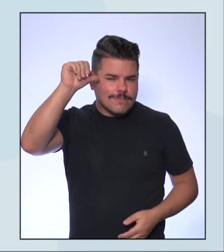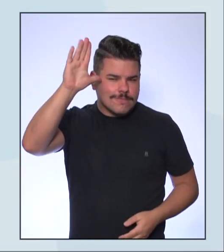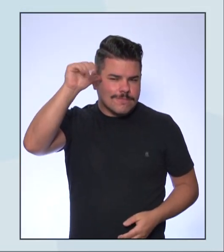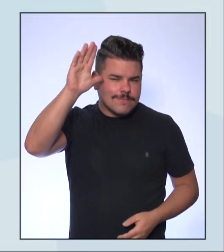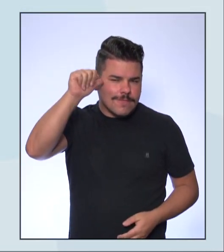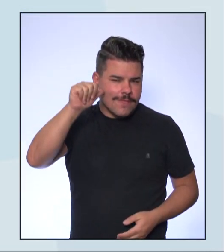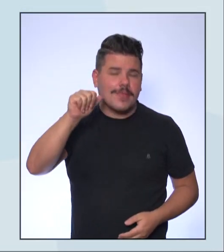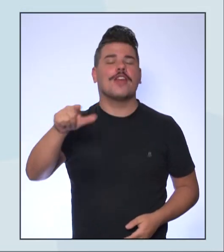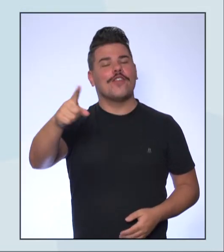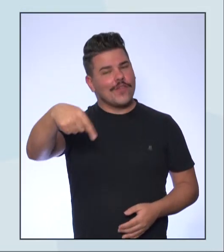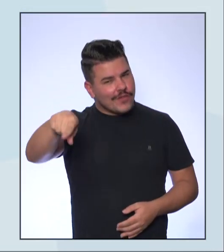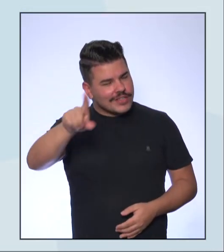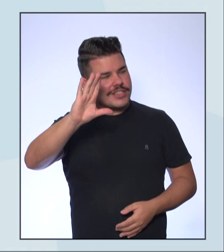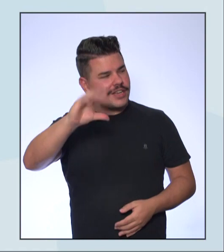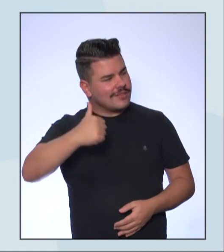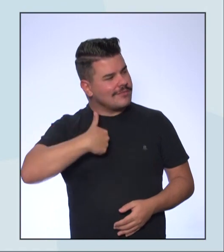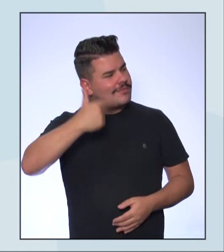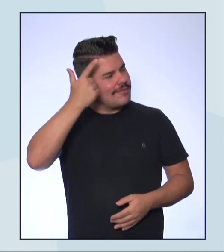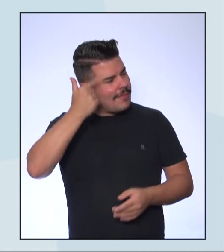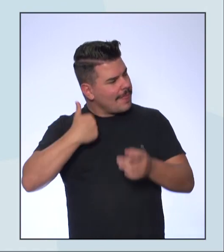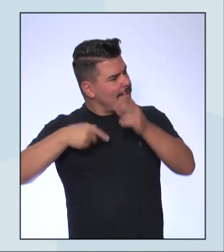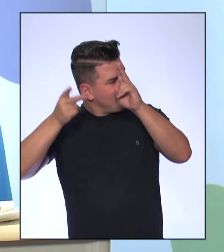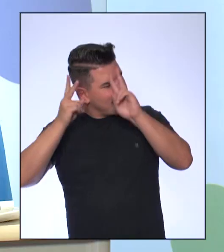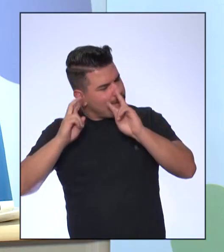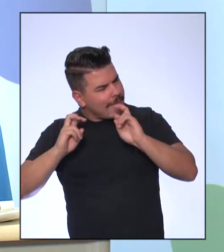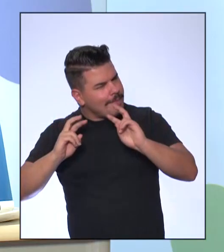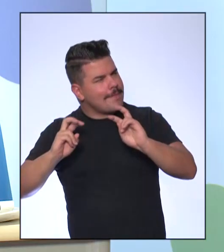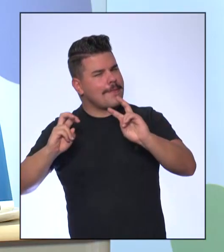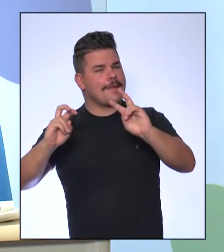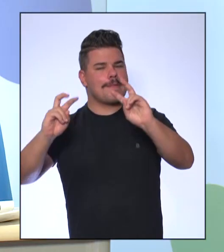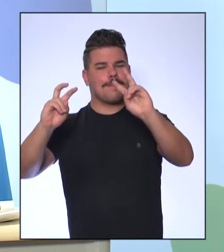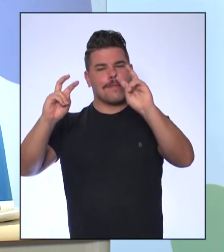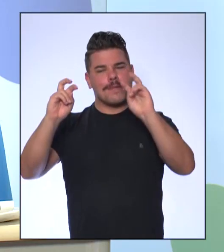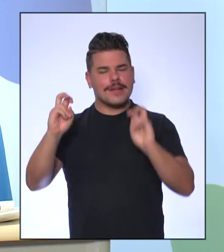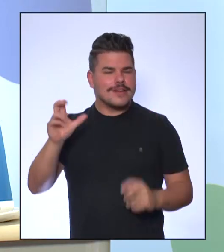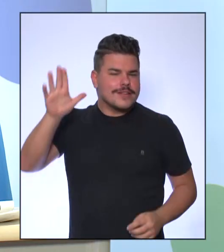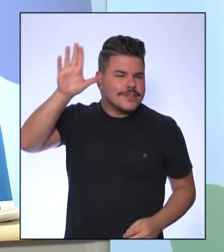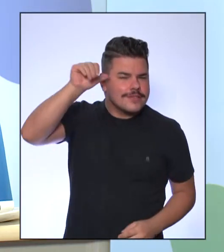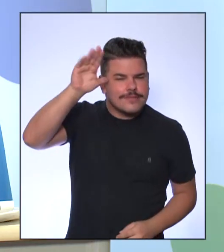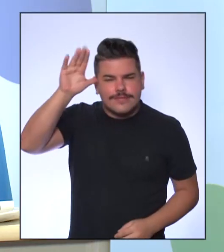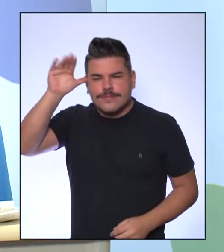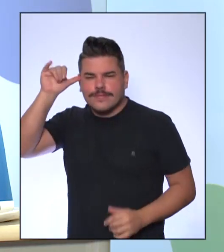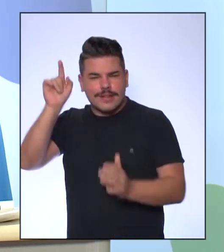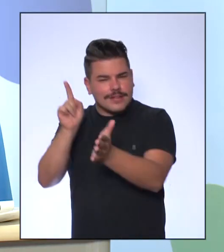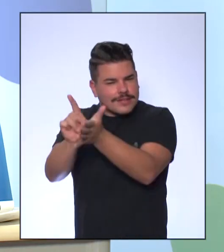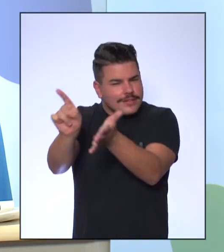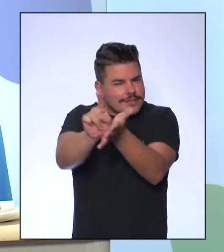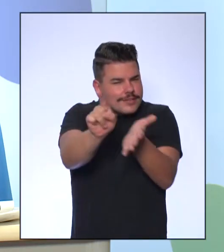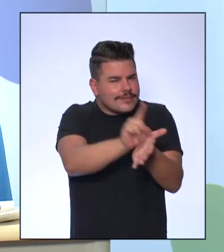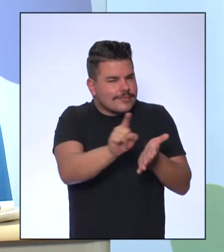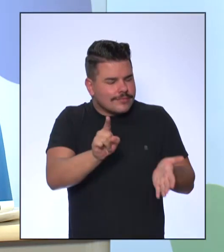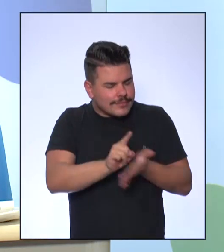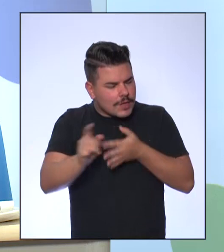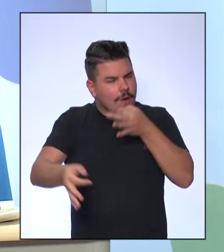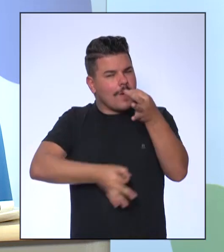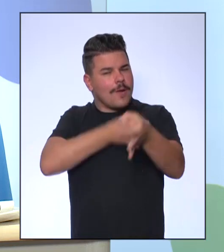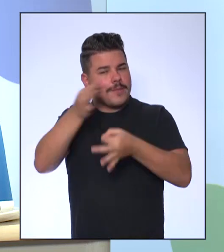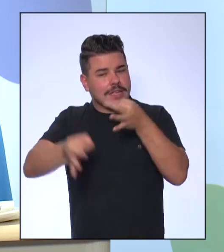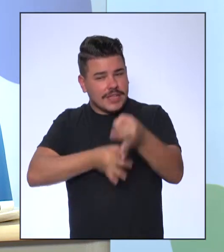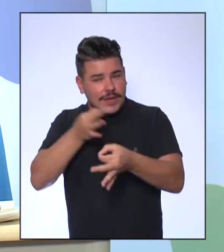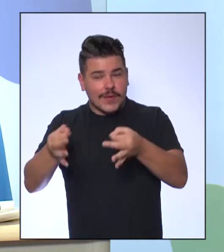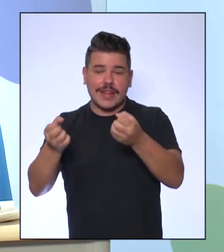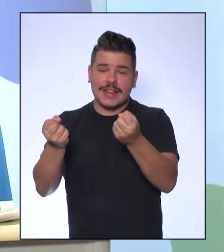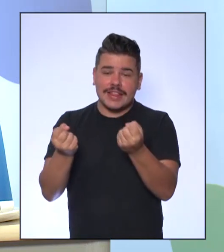aí vocês já estão começando, né, a perceber essa atitude crítica e questionadora, ela vai aparecer tanto na sabedoria de